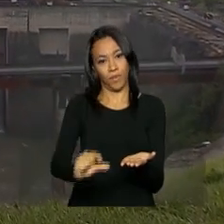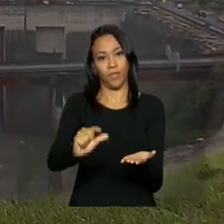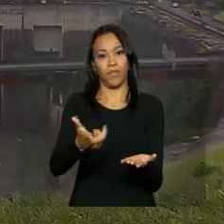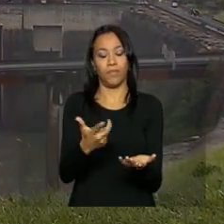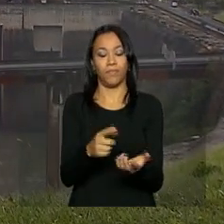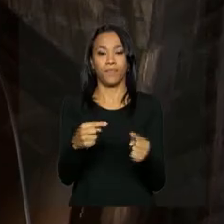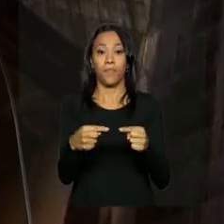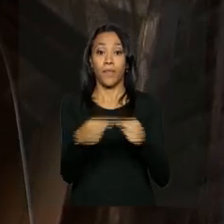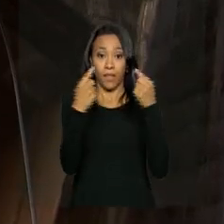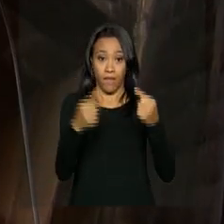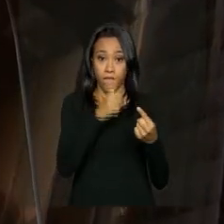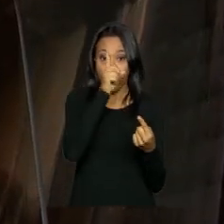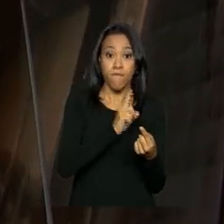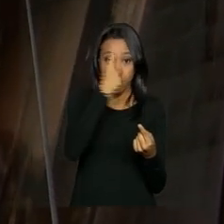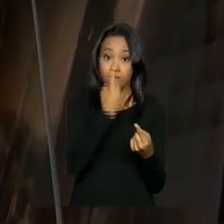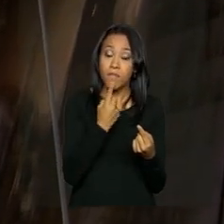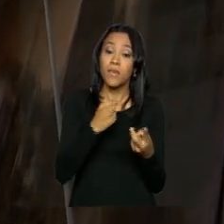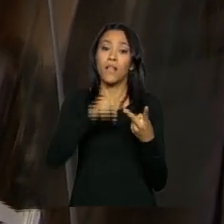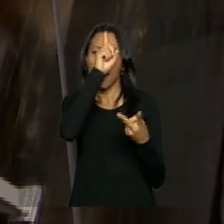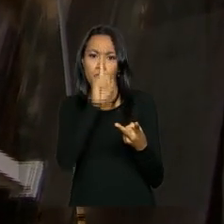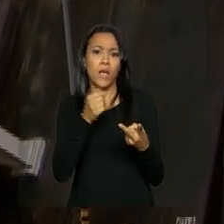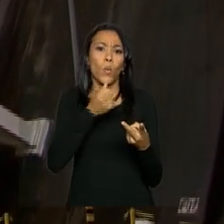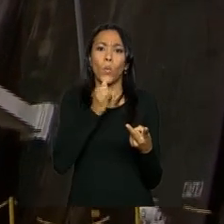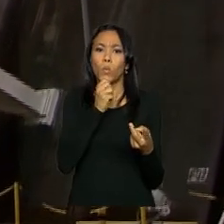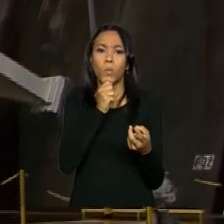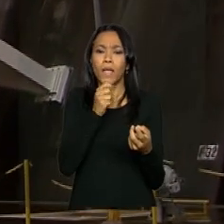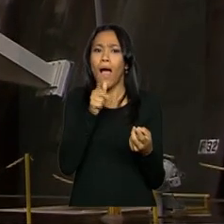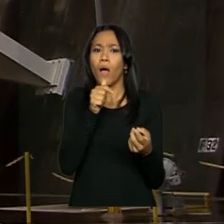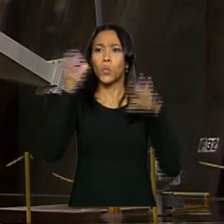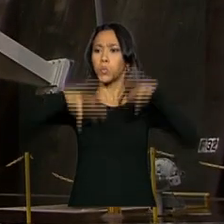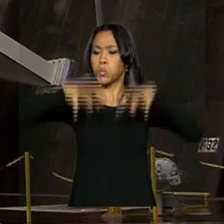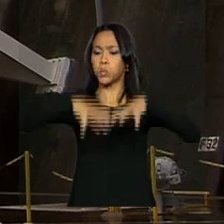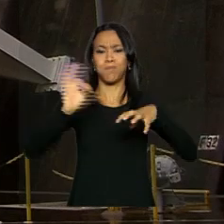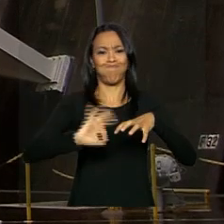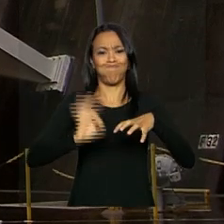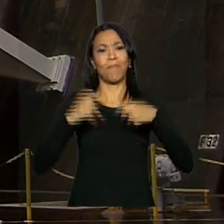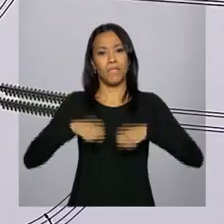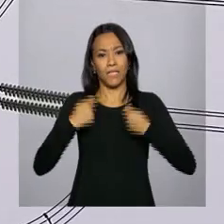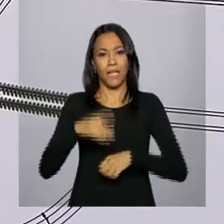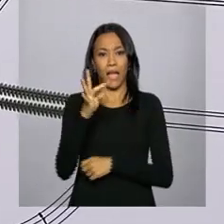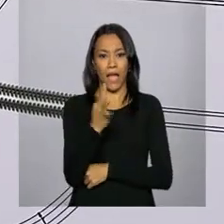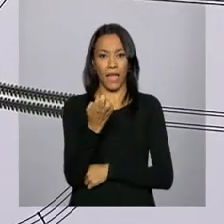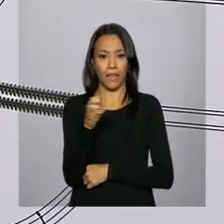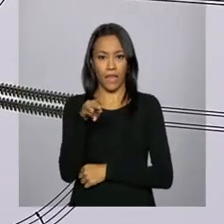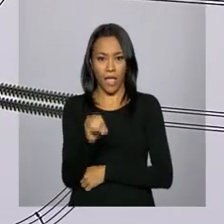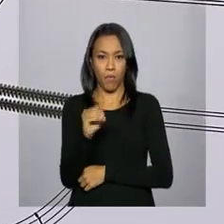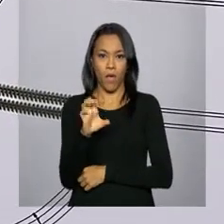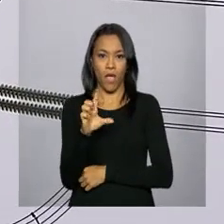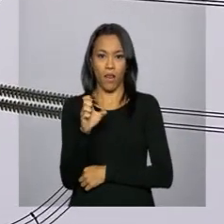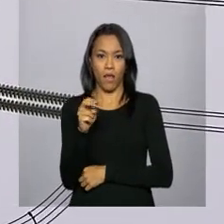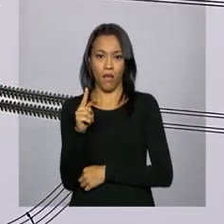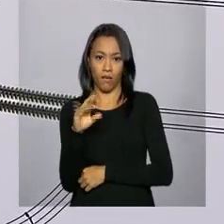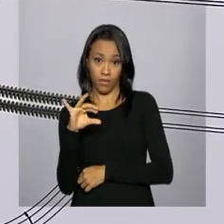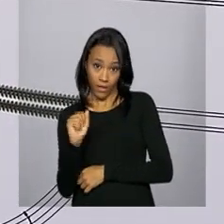das Bandeiras quando a produção das hidrelétricas não é suficiente é preciso ligar as termelétricas o gasto de produção